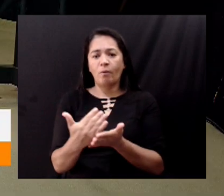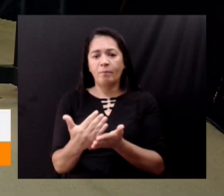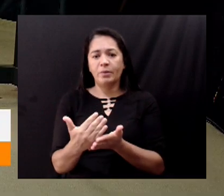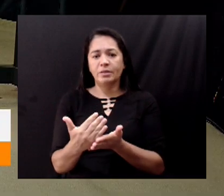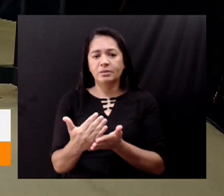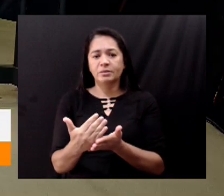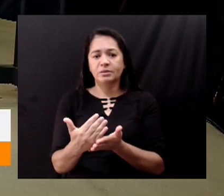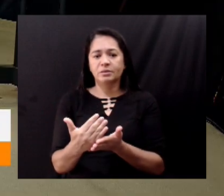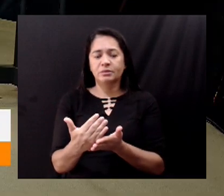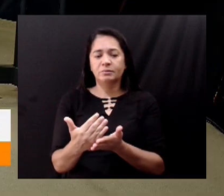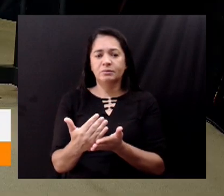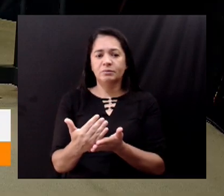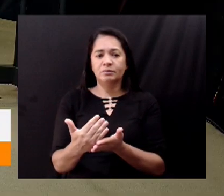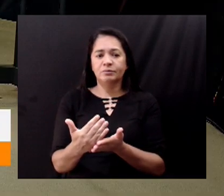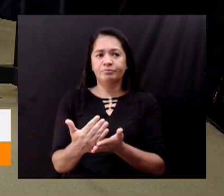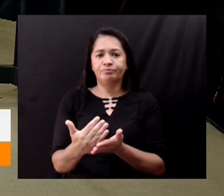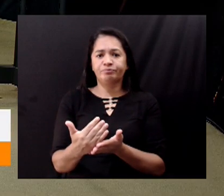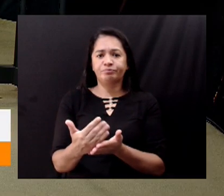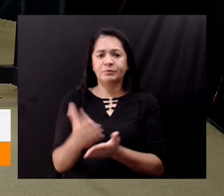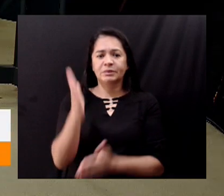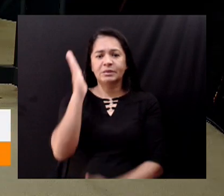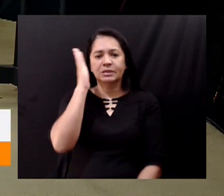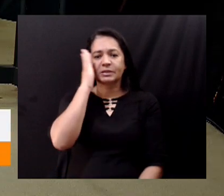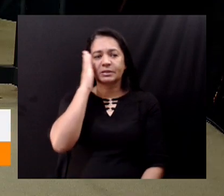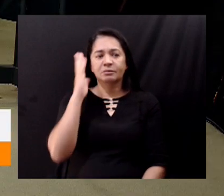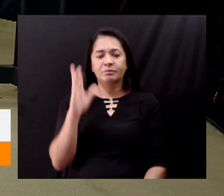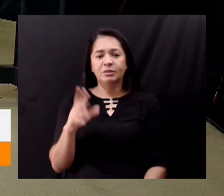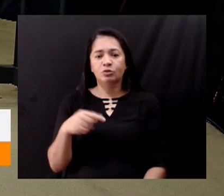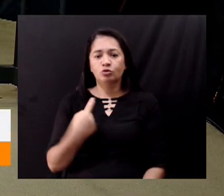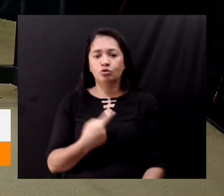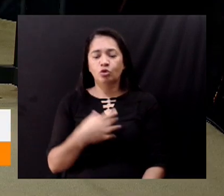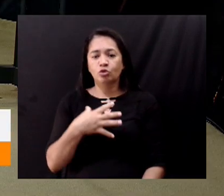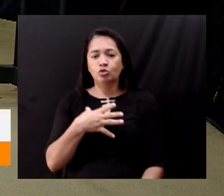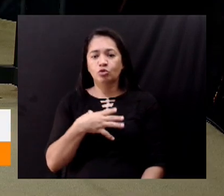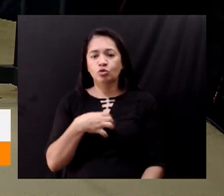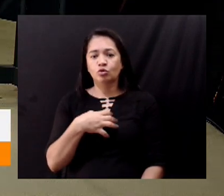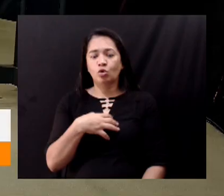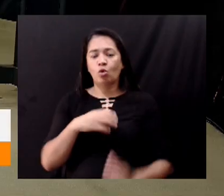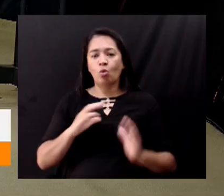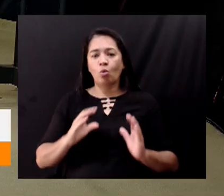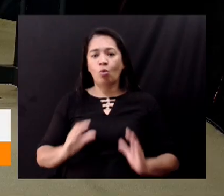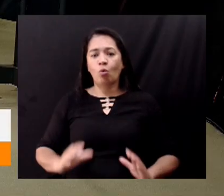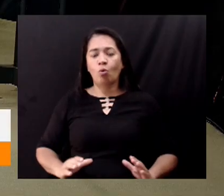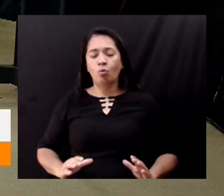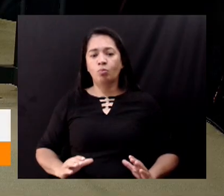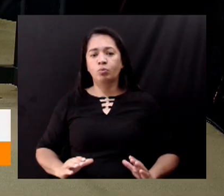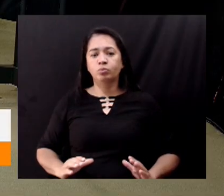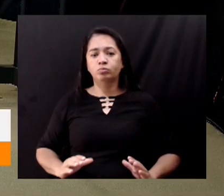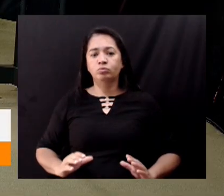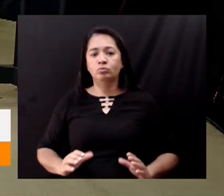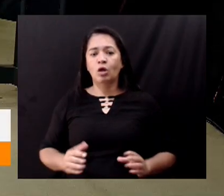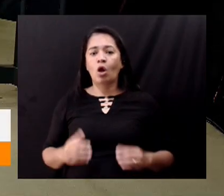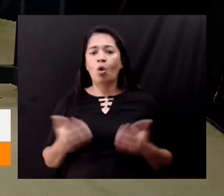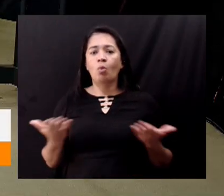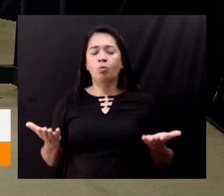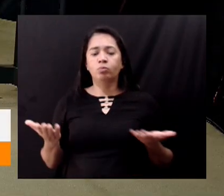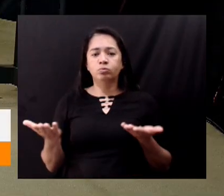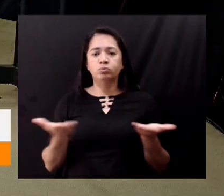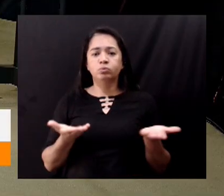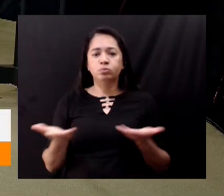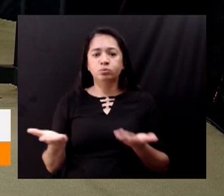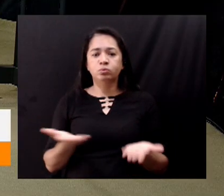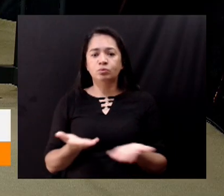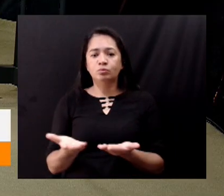ter noção, né, do nosso comportamento e qual é o tratamento para